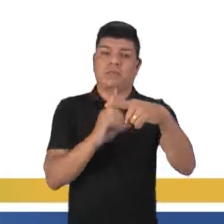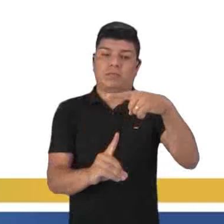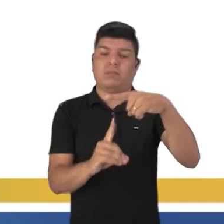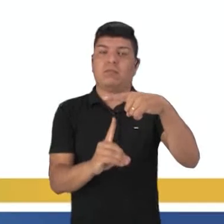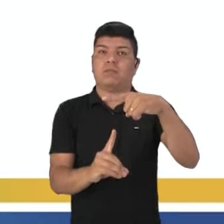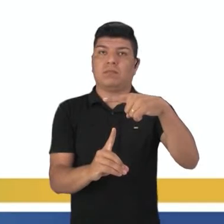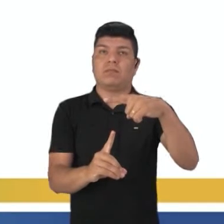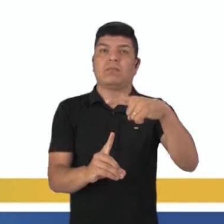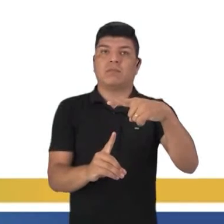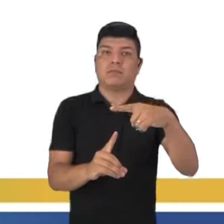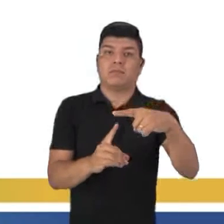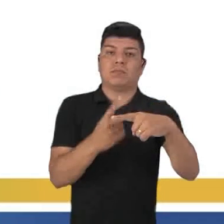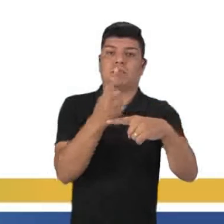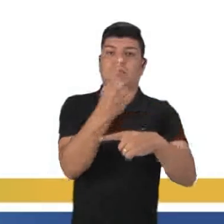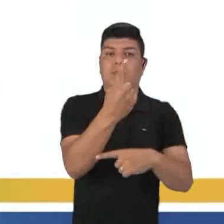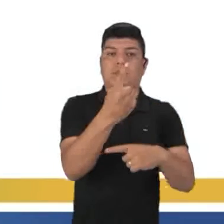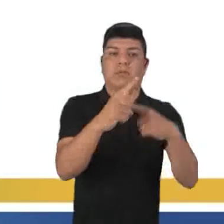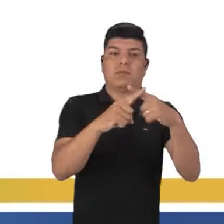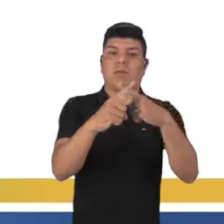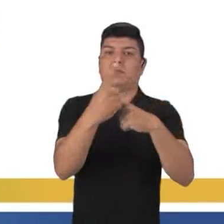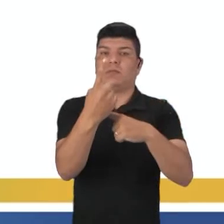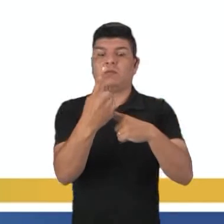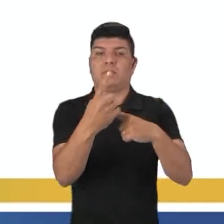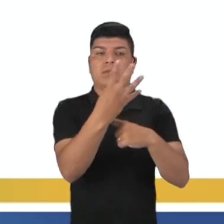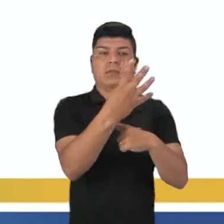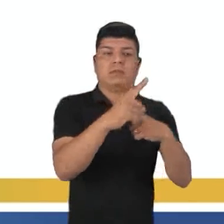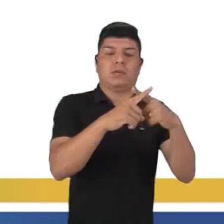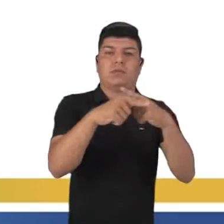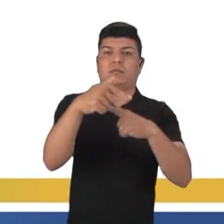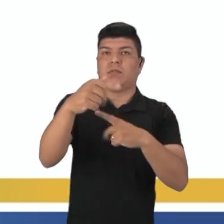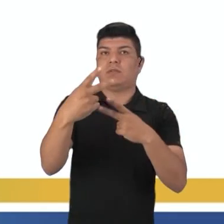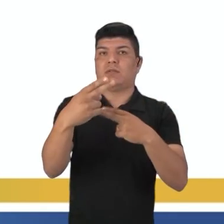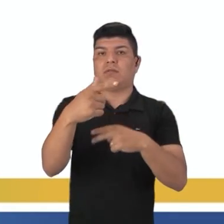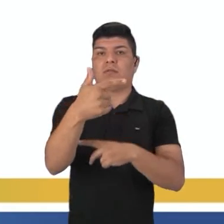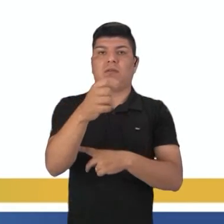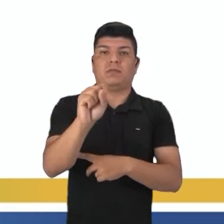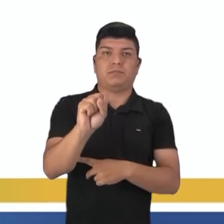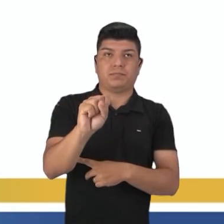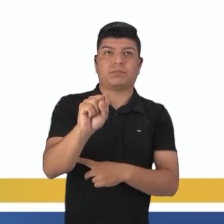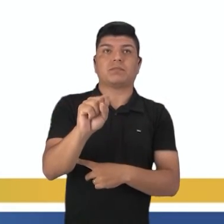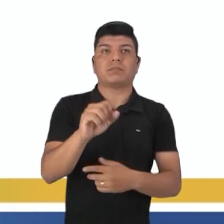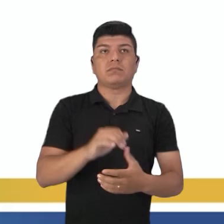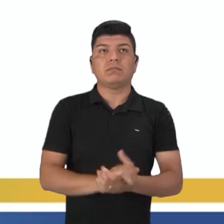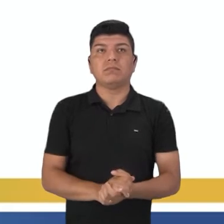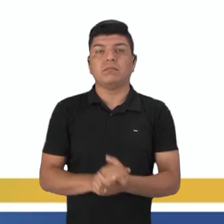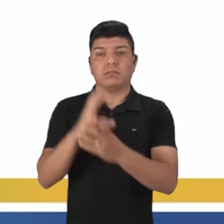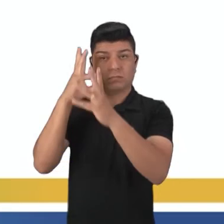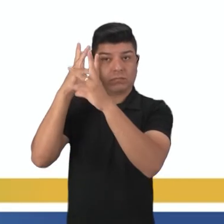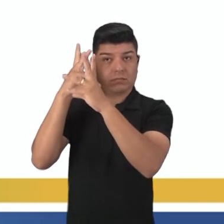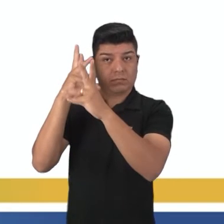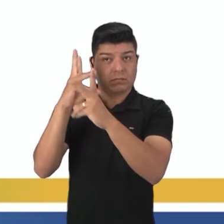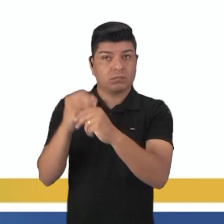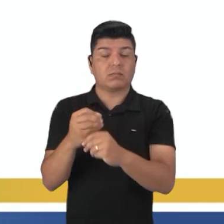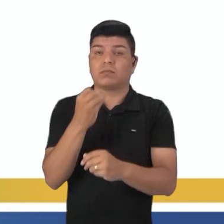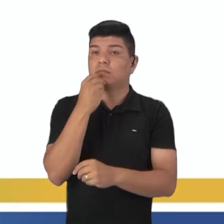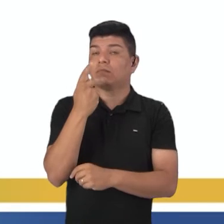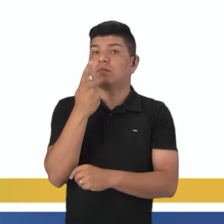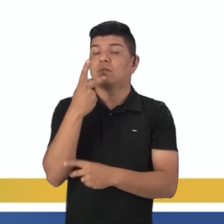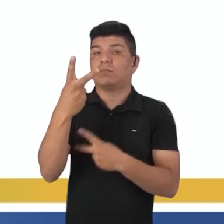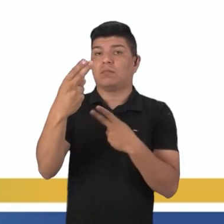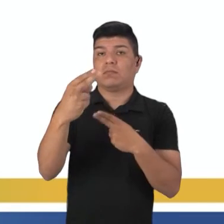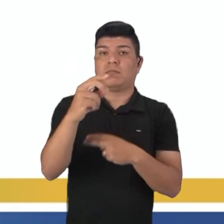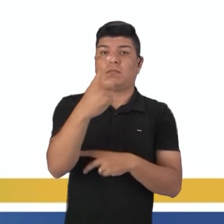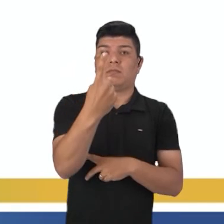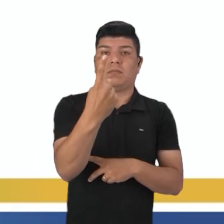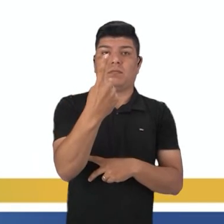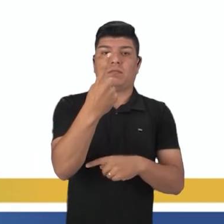denominador. 1 vezes 1 é 1 e 4 vezes 7, 28. Muito bem, então a nossa probabilidade era igual a